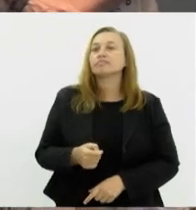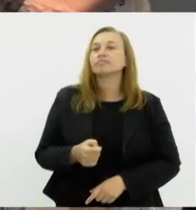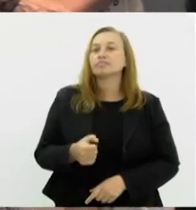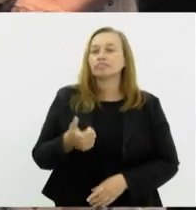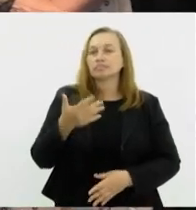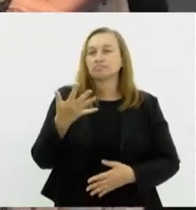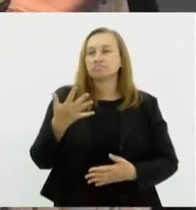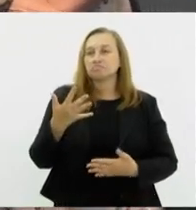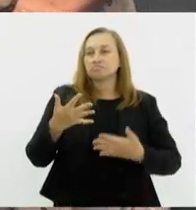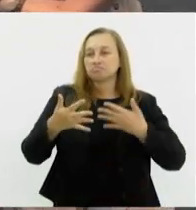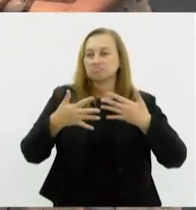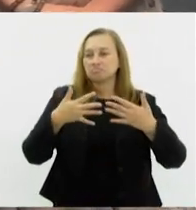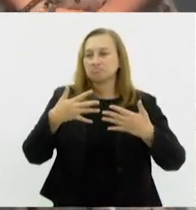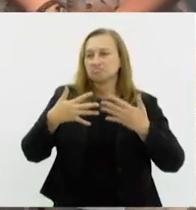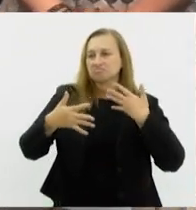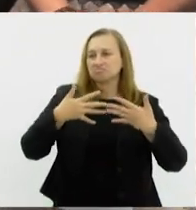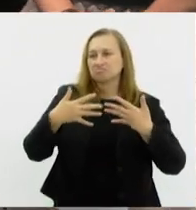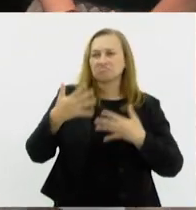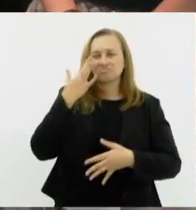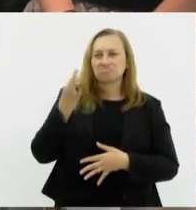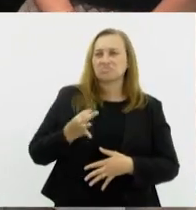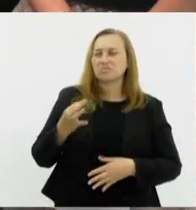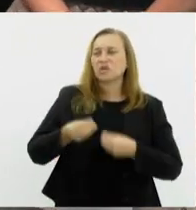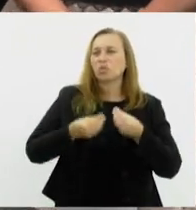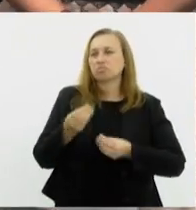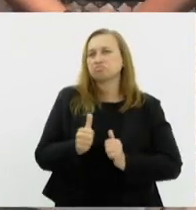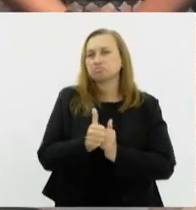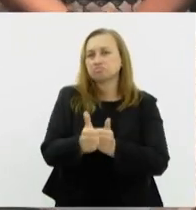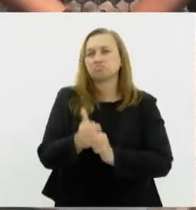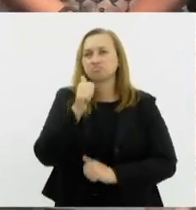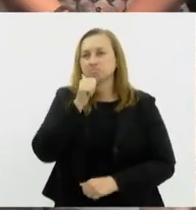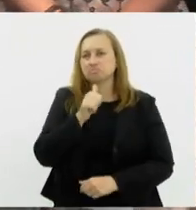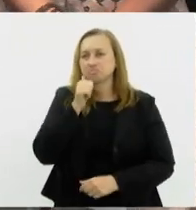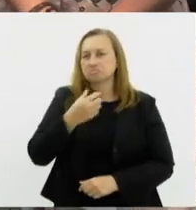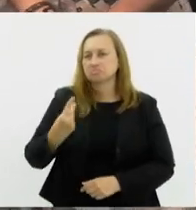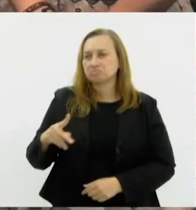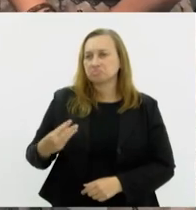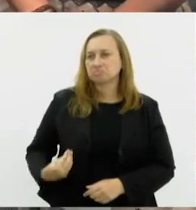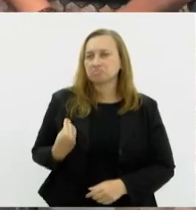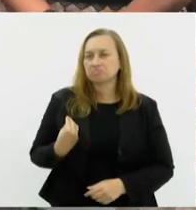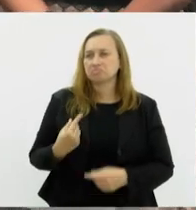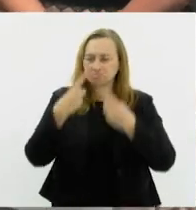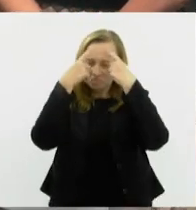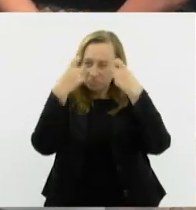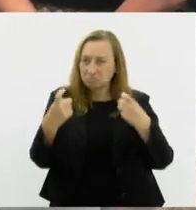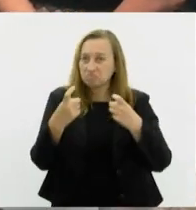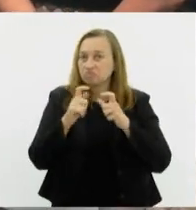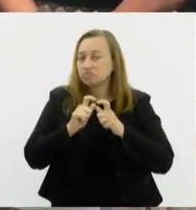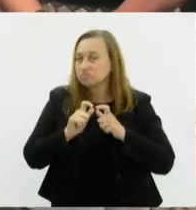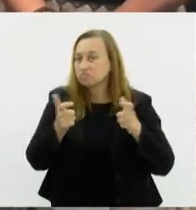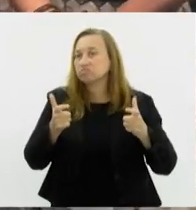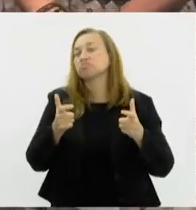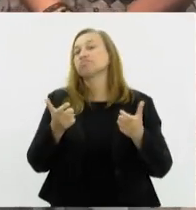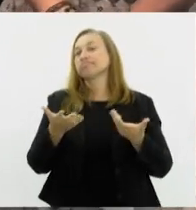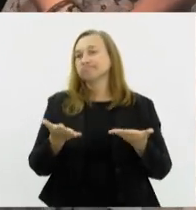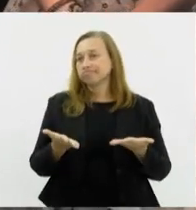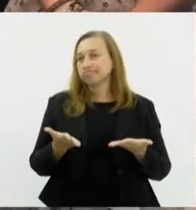gente não sabe como essas mulheres seguem ali suas vidas diante de uma violência gigantesca